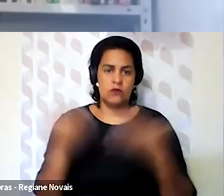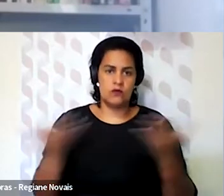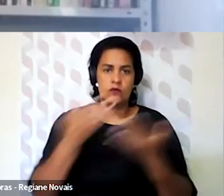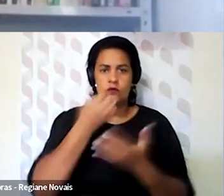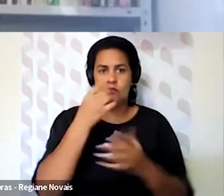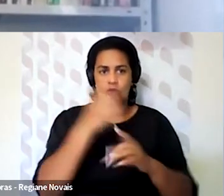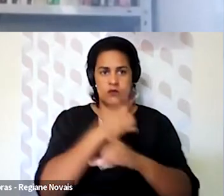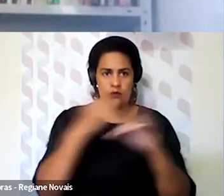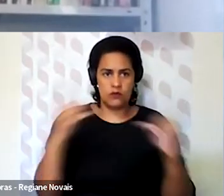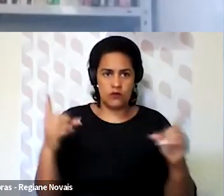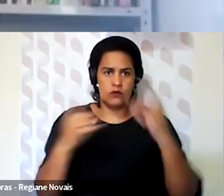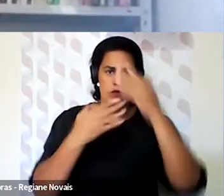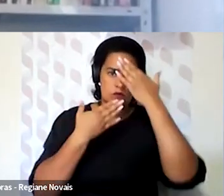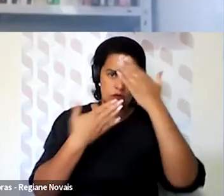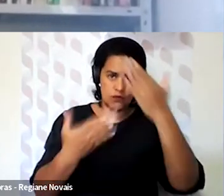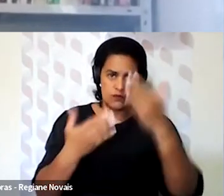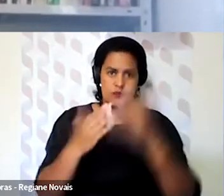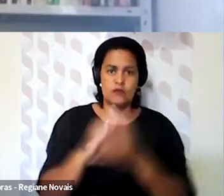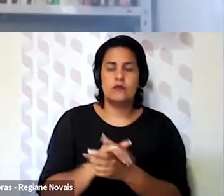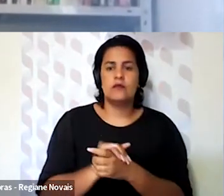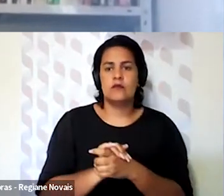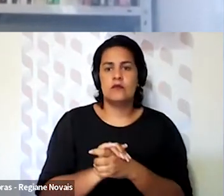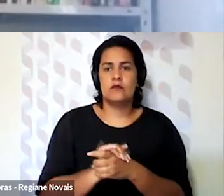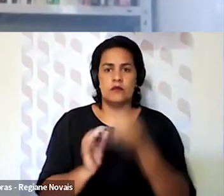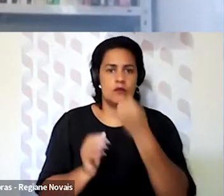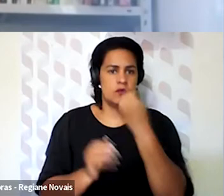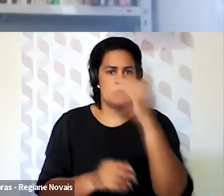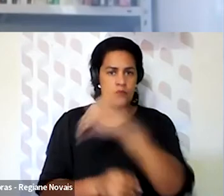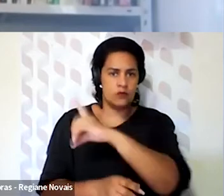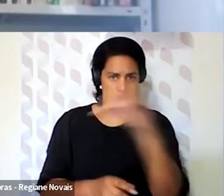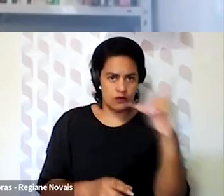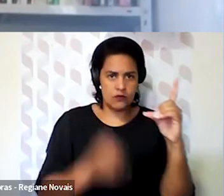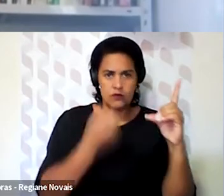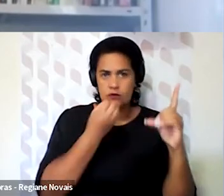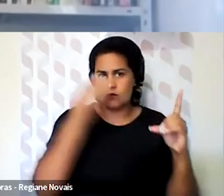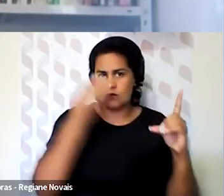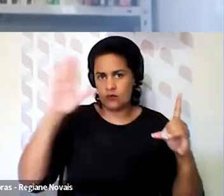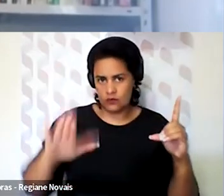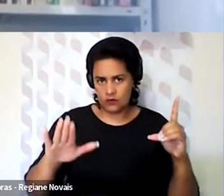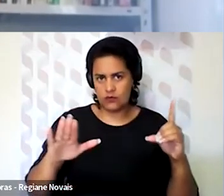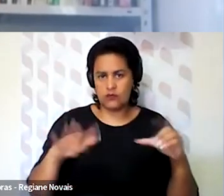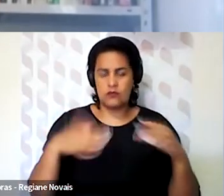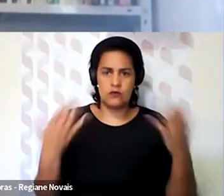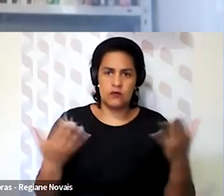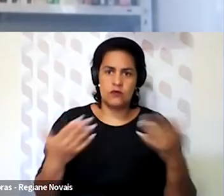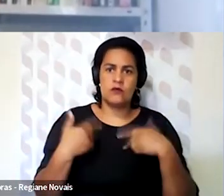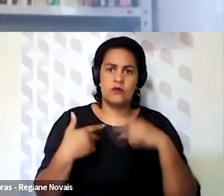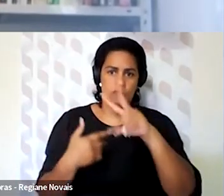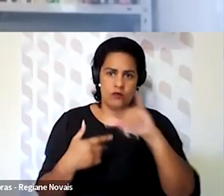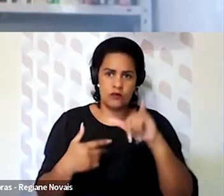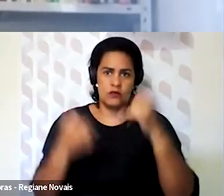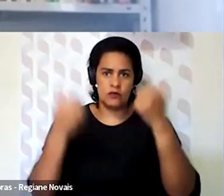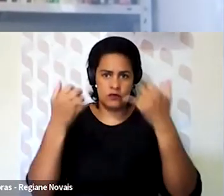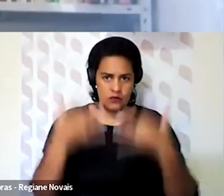todas e todos. Vou me repetir aqui em relação a outras falas, no sentido de que 5 minutos não dá para a